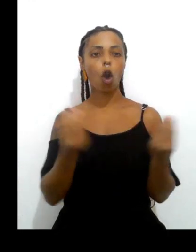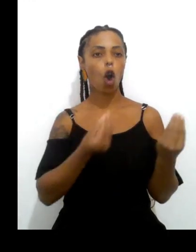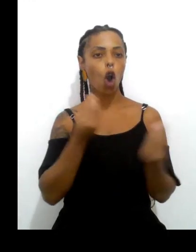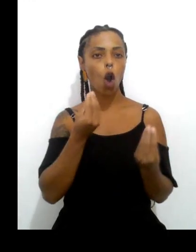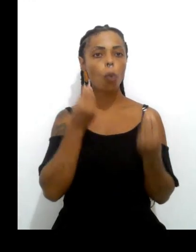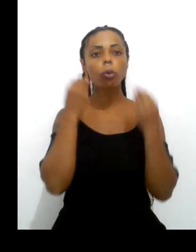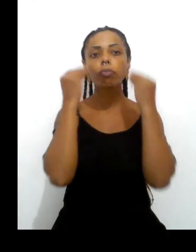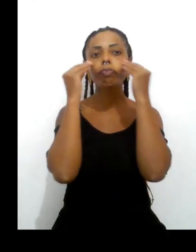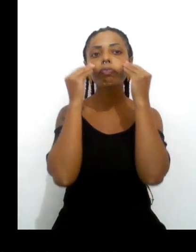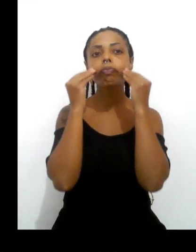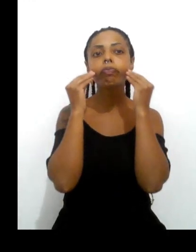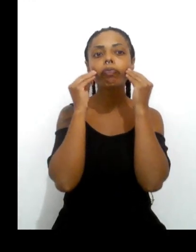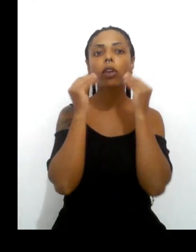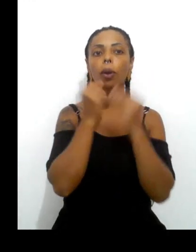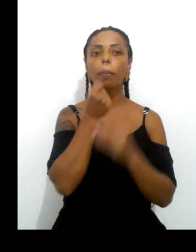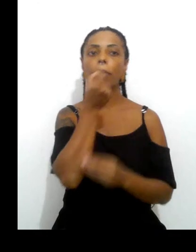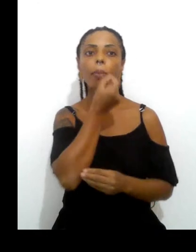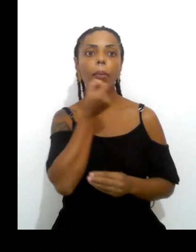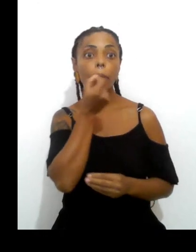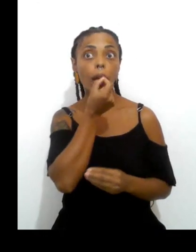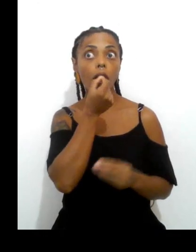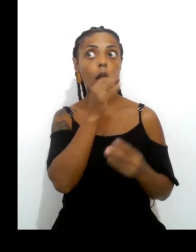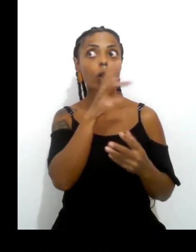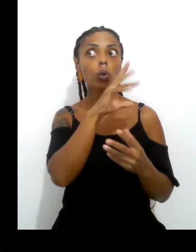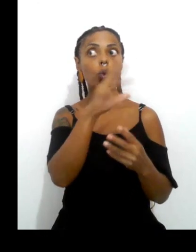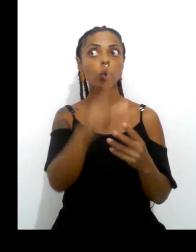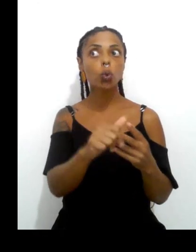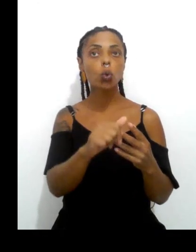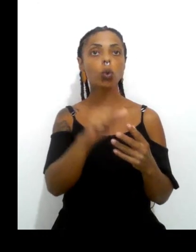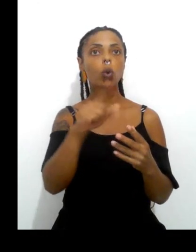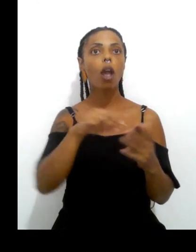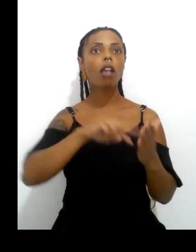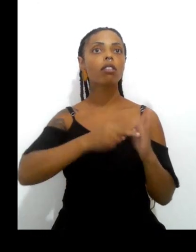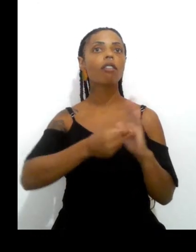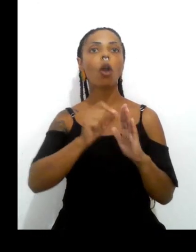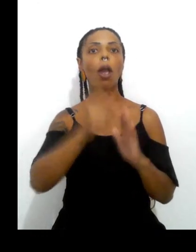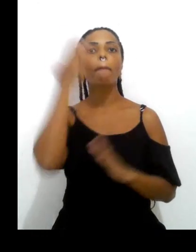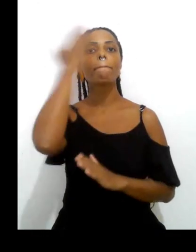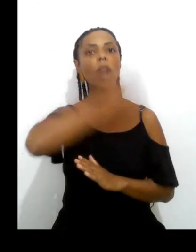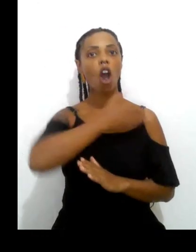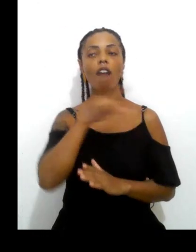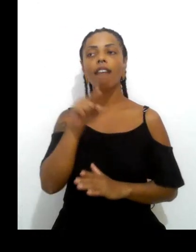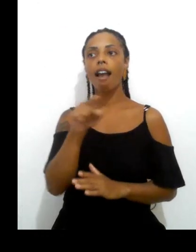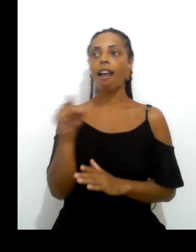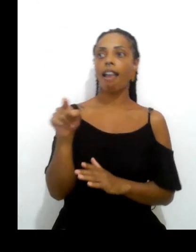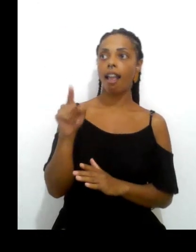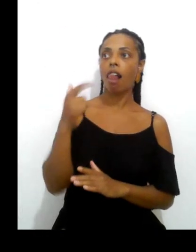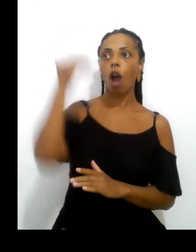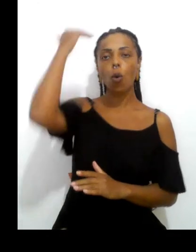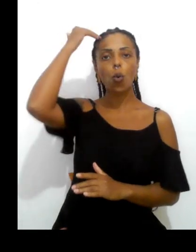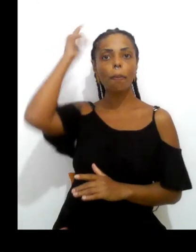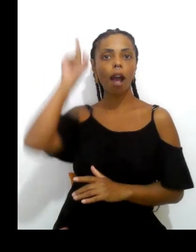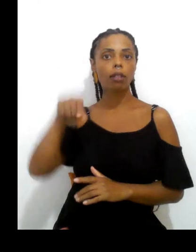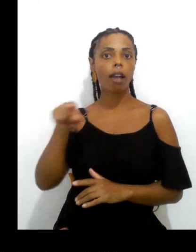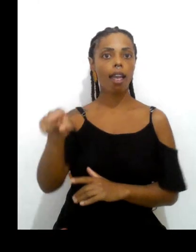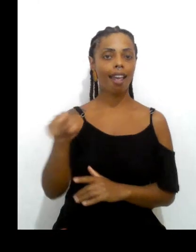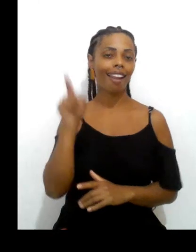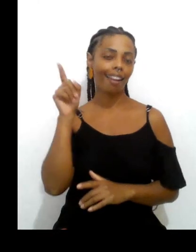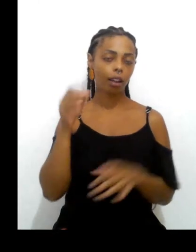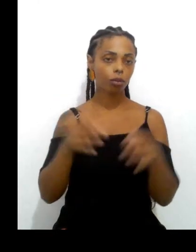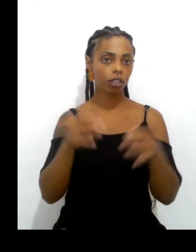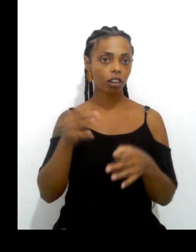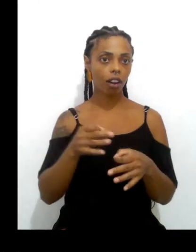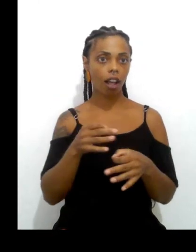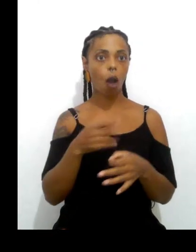todos esses sinais poderiam ser provas utilizadas para estabelecer a culpa no tribunal o olhar